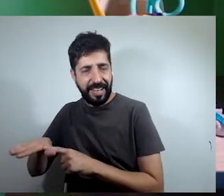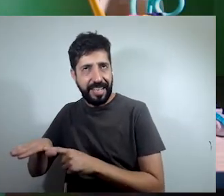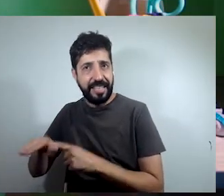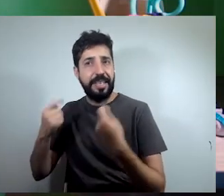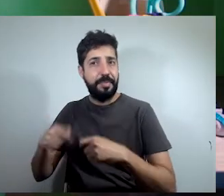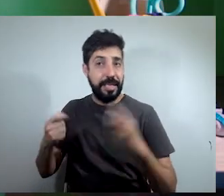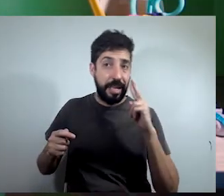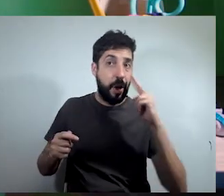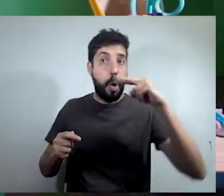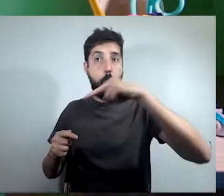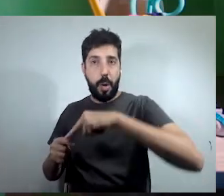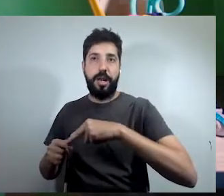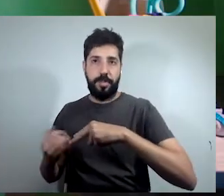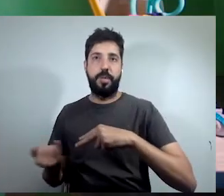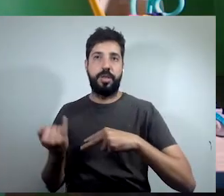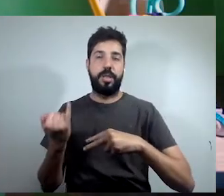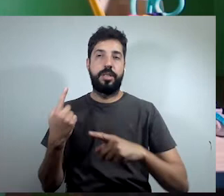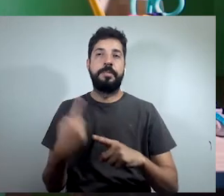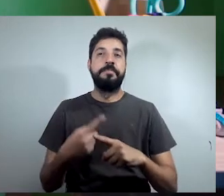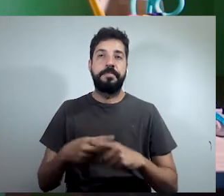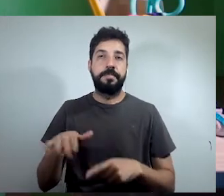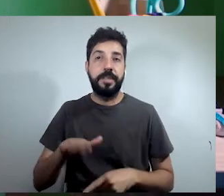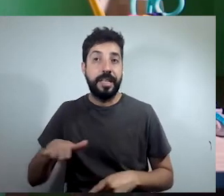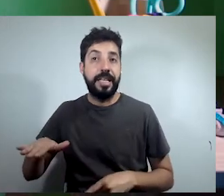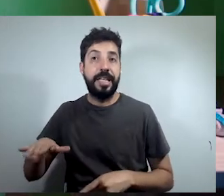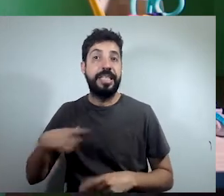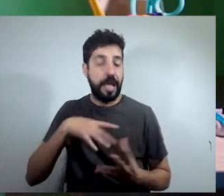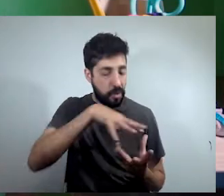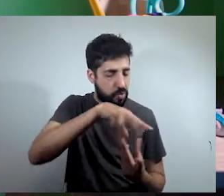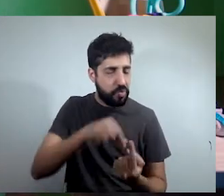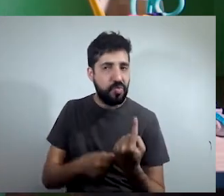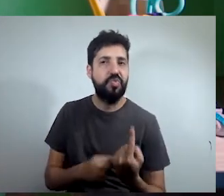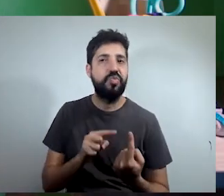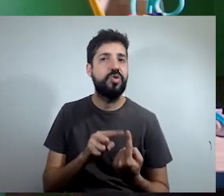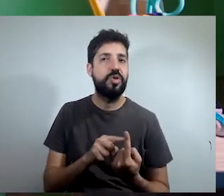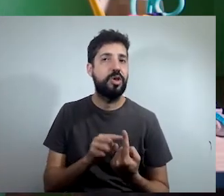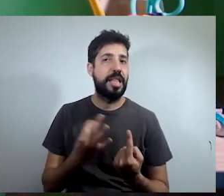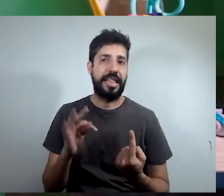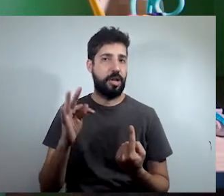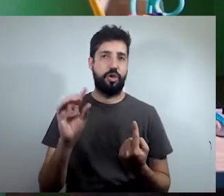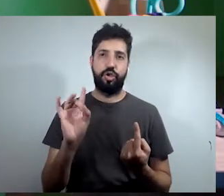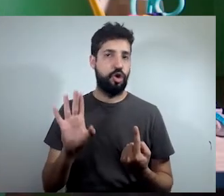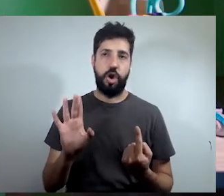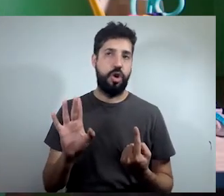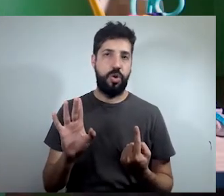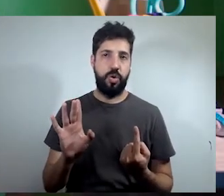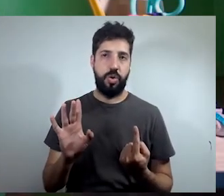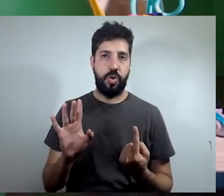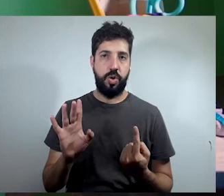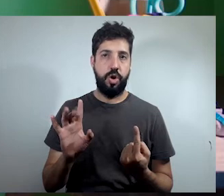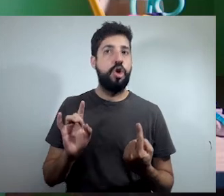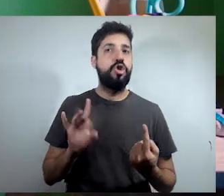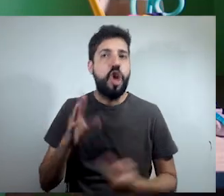para esse ponto, porque a criança não tem só um mundo, ela não vive só no mundo da tecnologia, ela não vive só